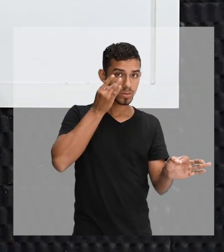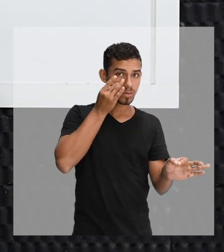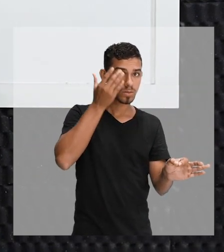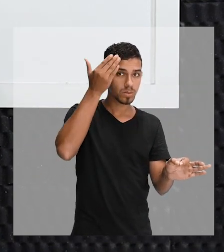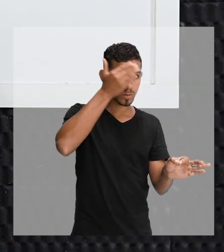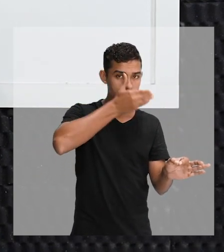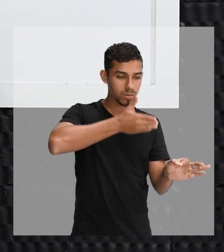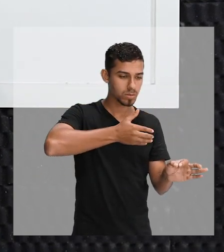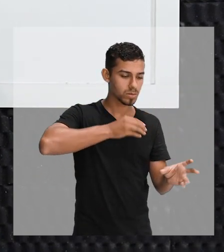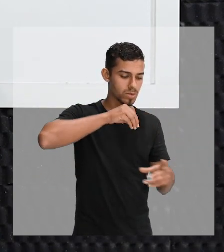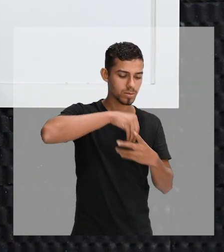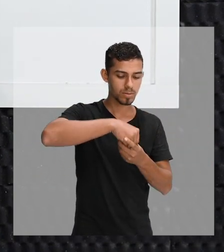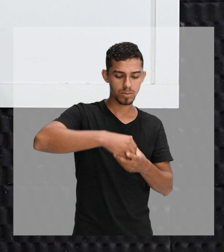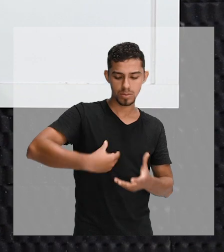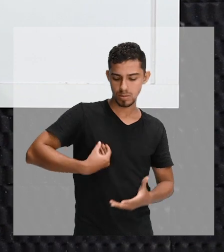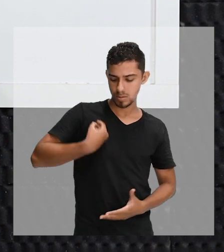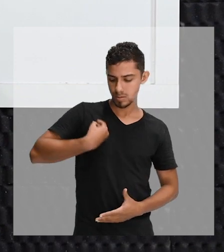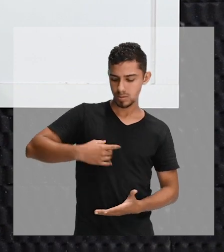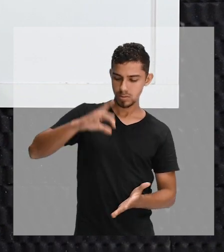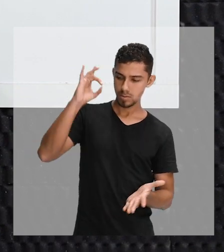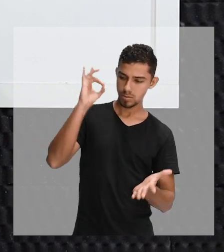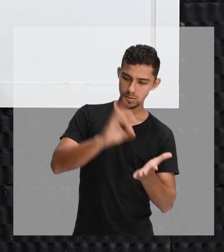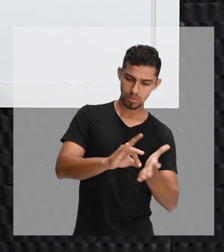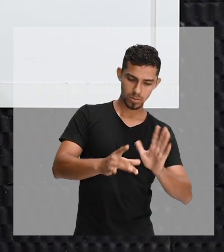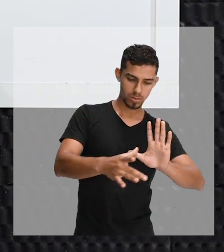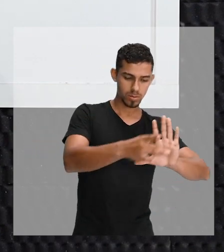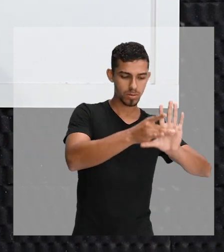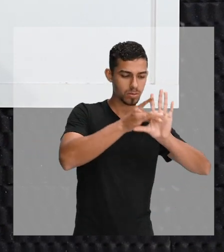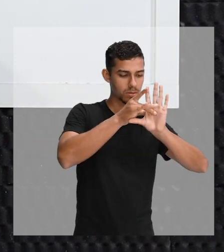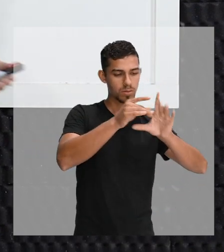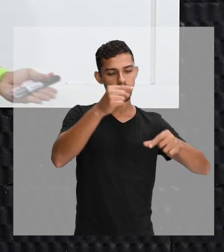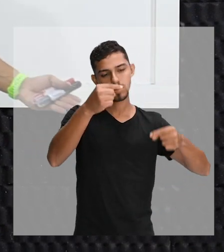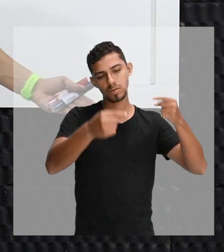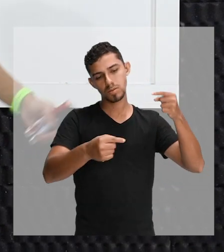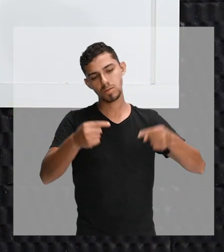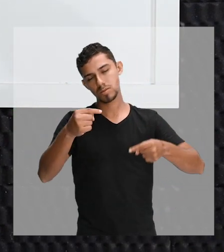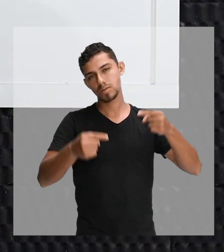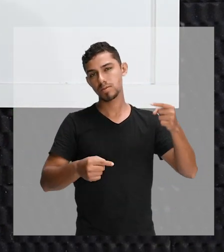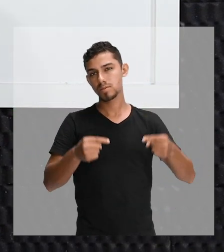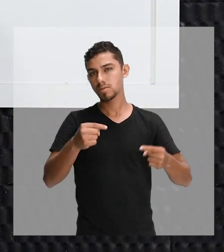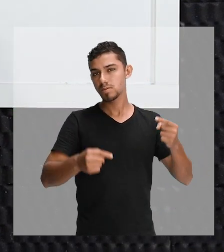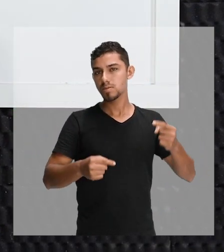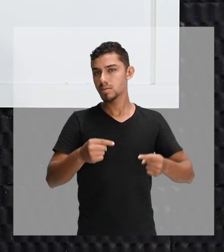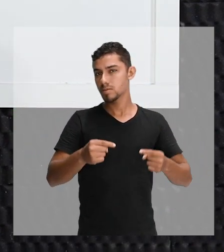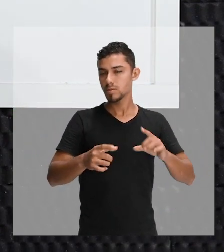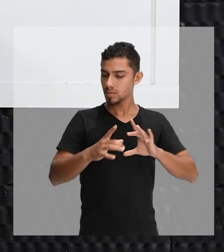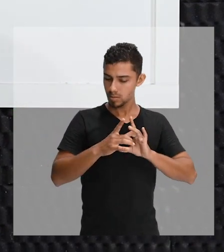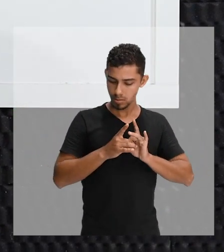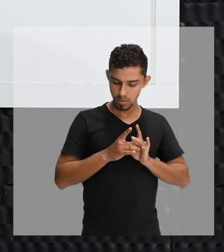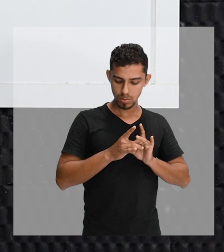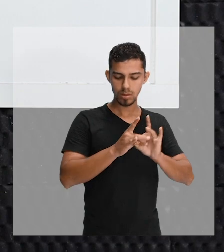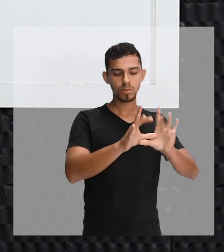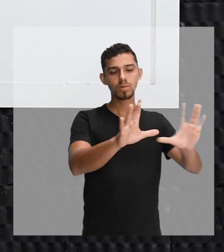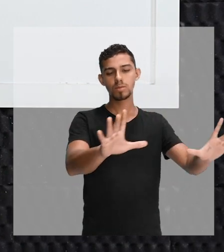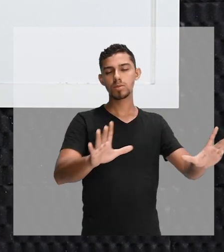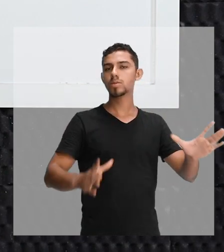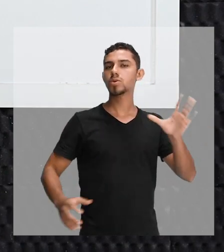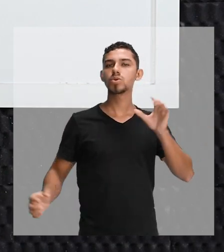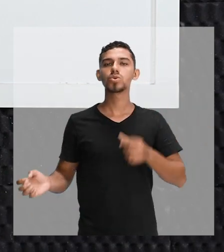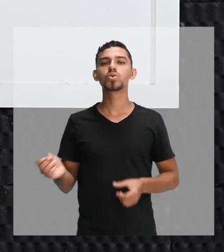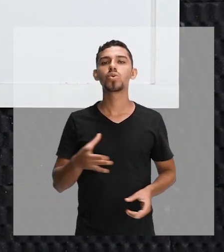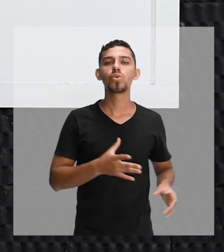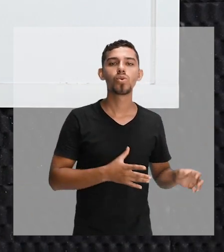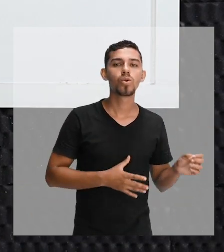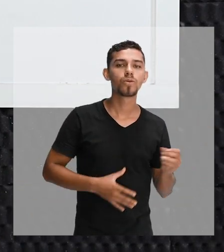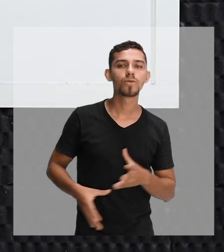efetivamente dentro da realidade da concretude política e assim desenvolvendo um novo conhecimento, uma